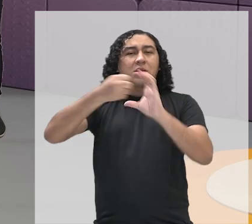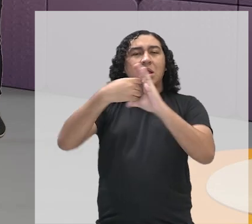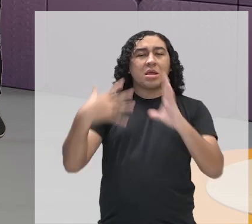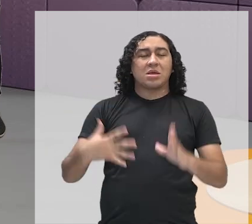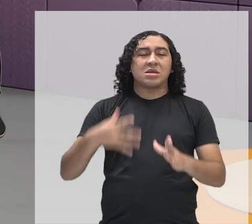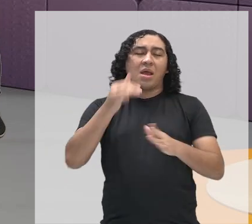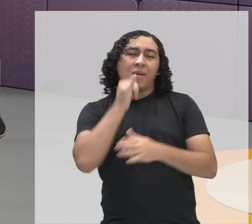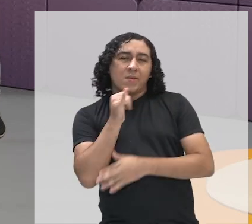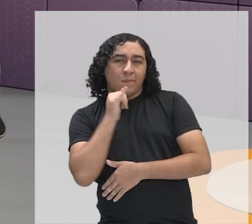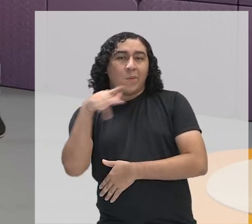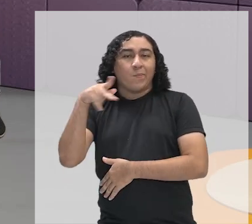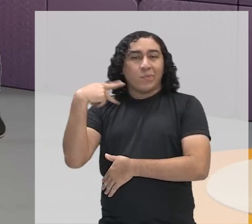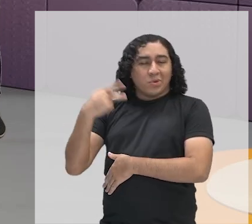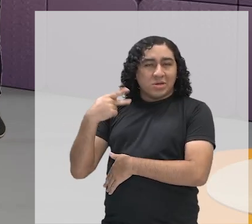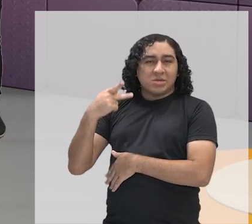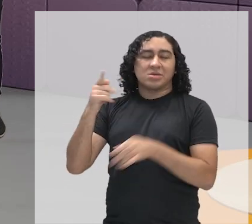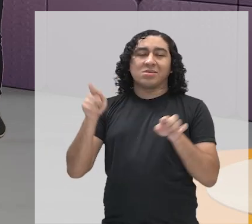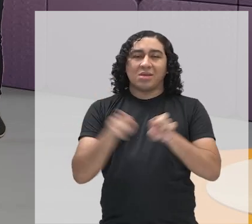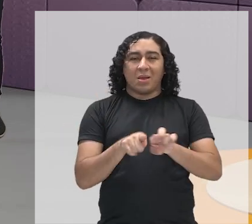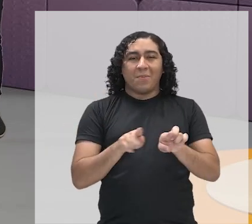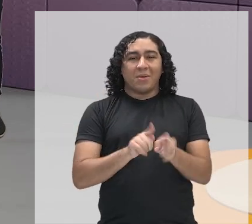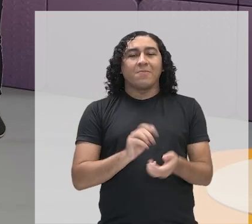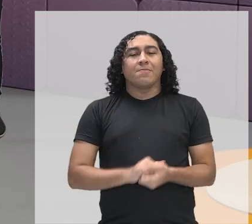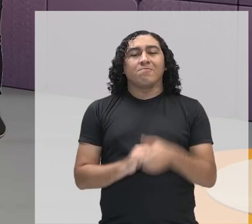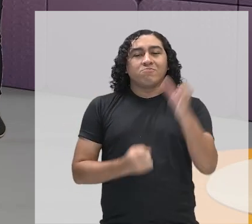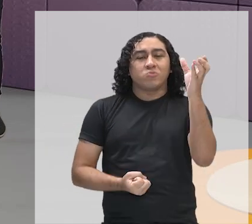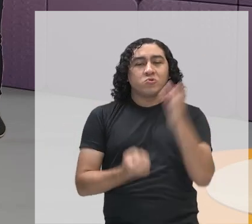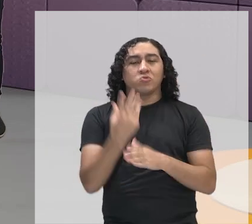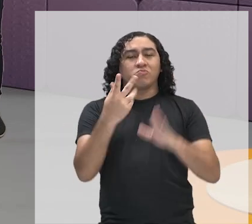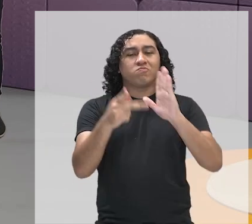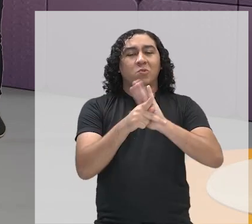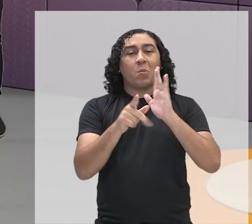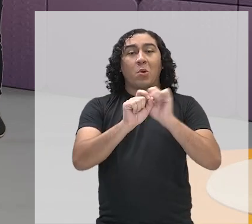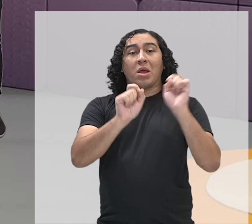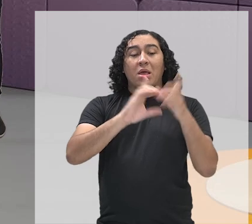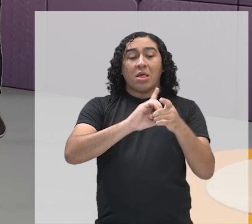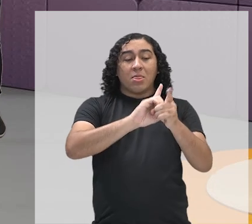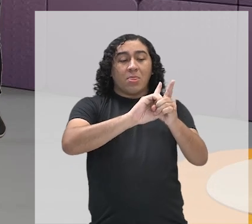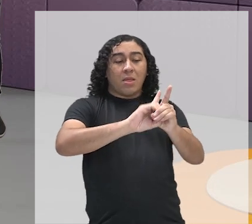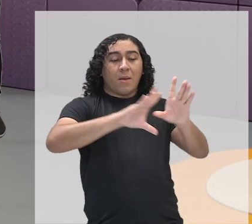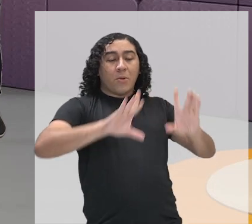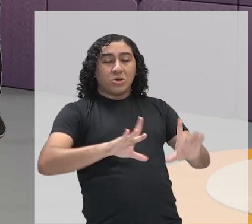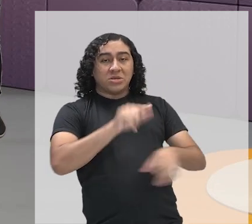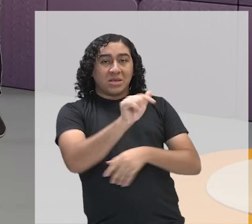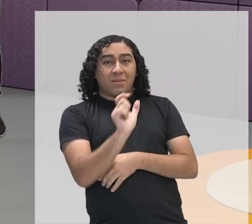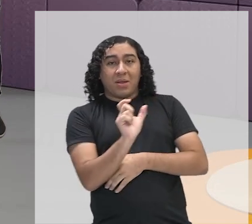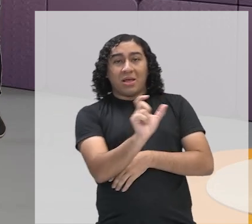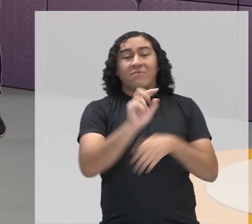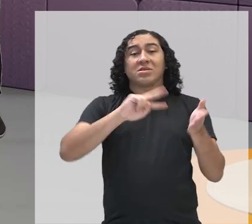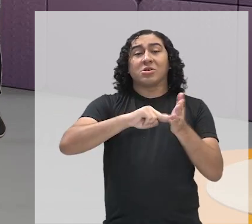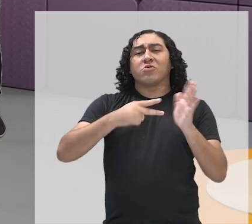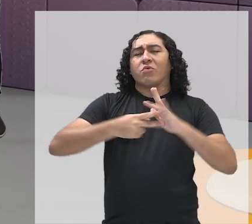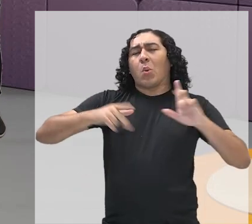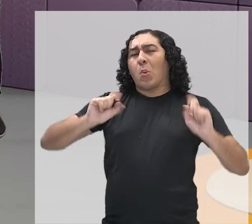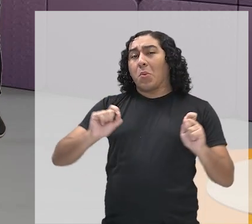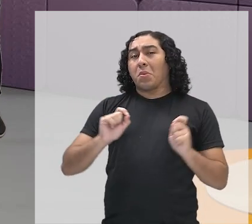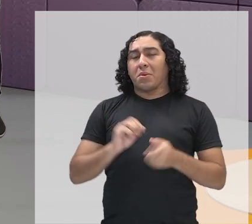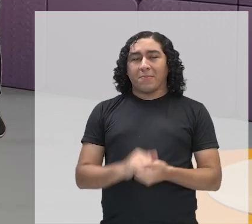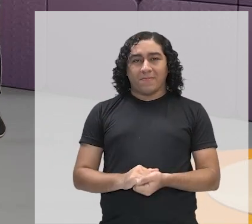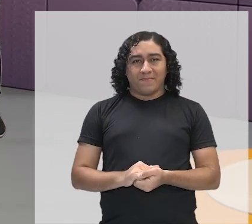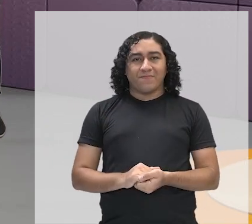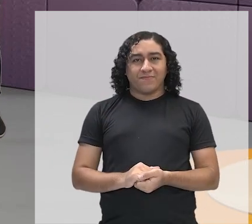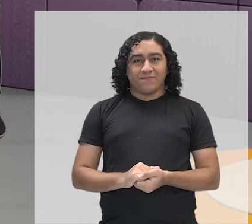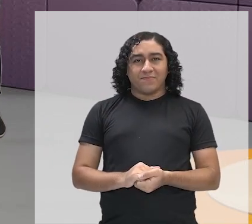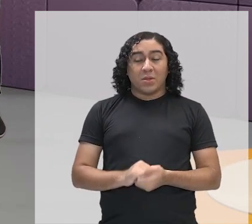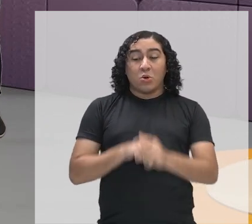na política, né, com o termo, então, a criação do termo democracia, que significa, então, o quê, professora? O poder